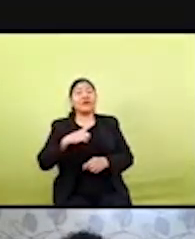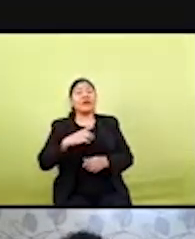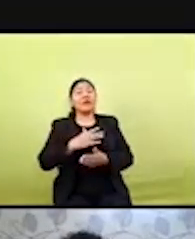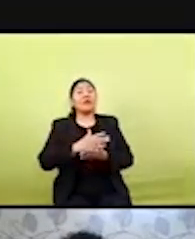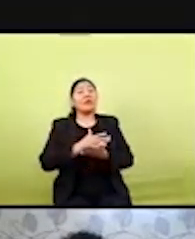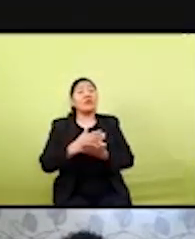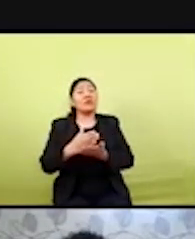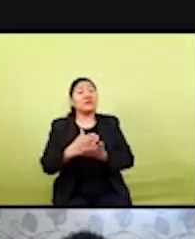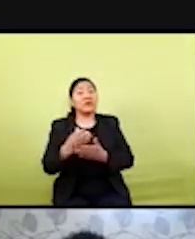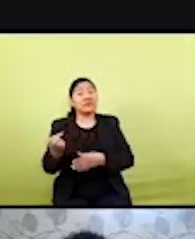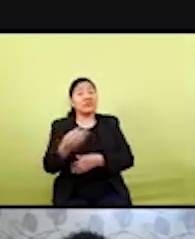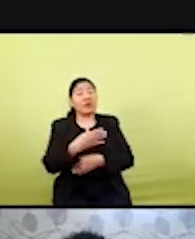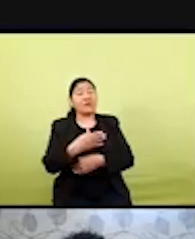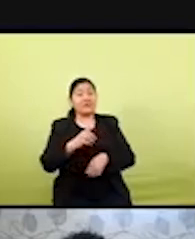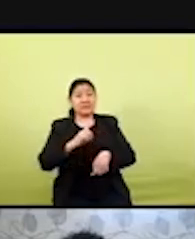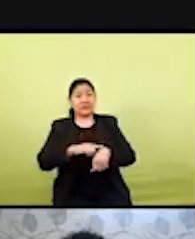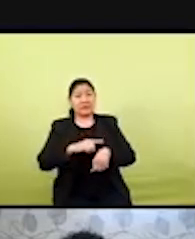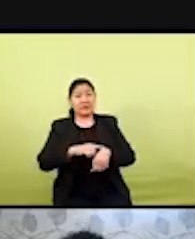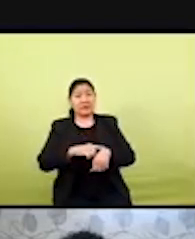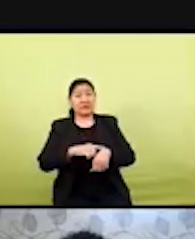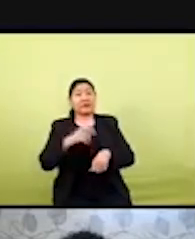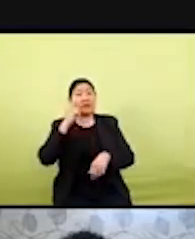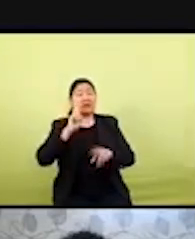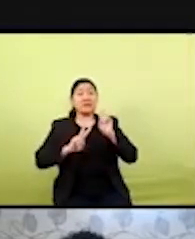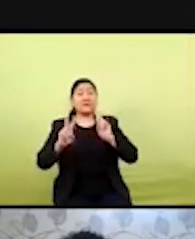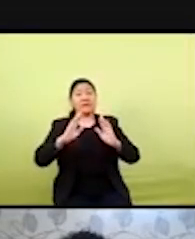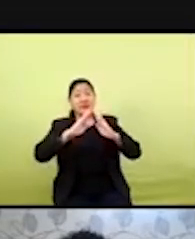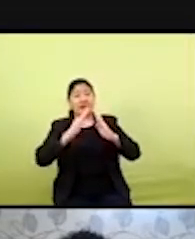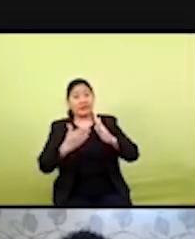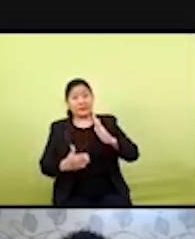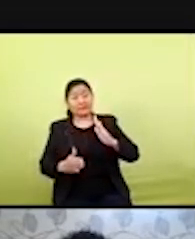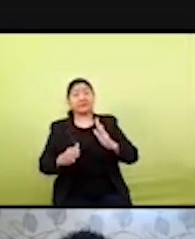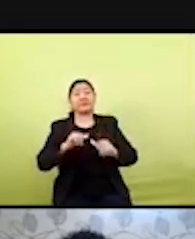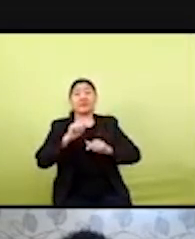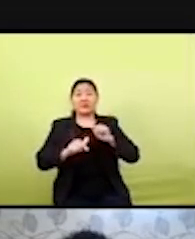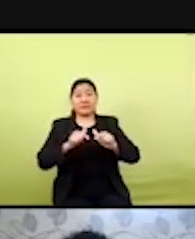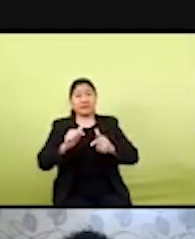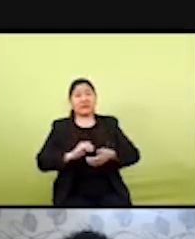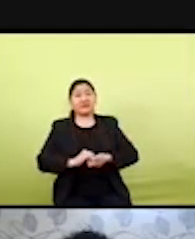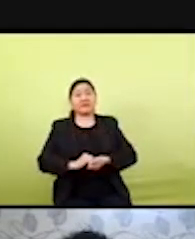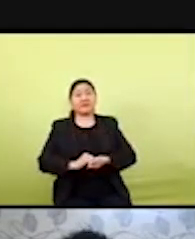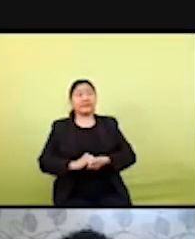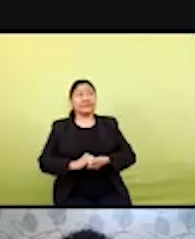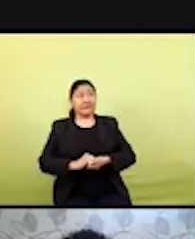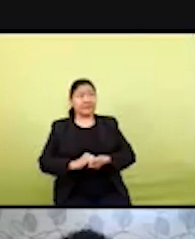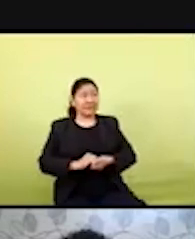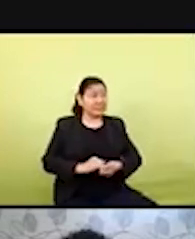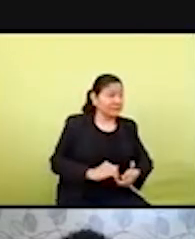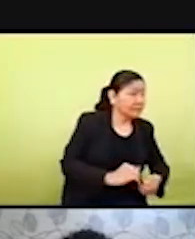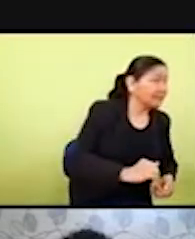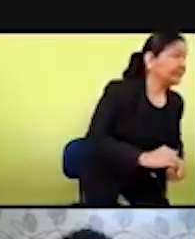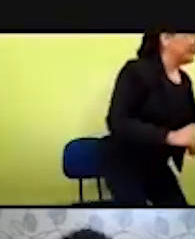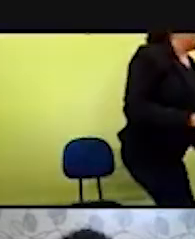das mulheres ao serviço, né, da Casa da Mulher Brasileira. Pode passar, por favor? Então,